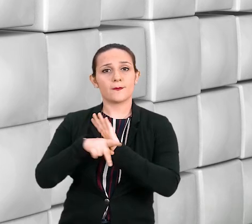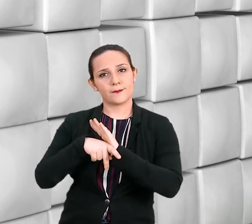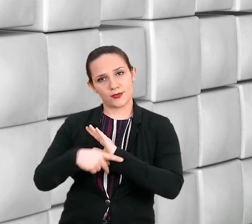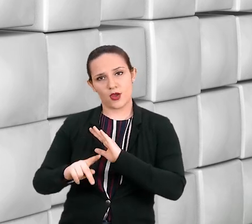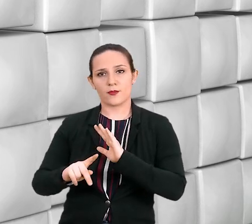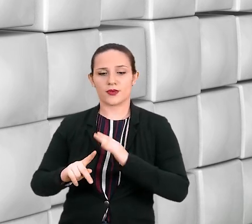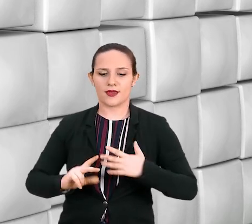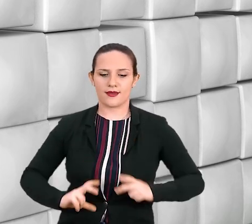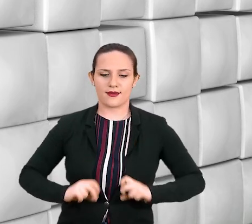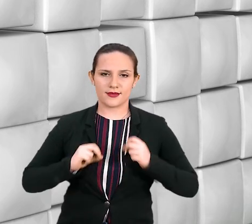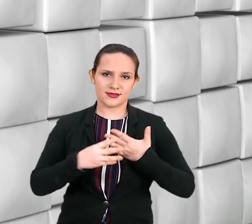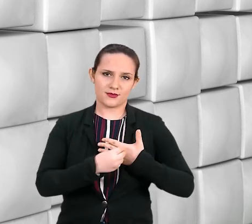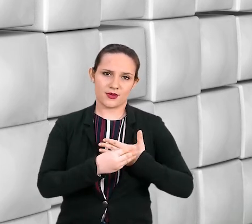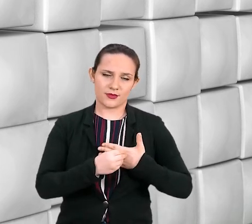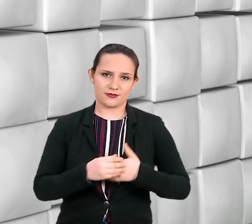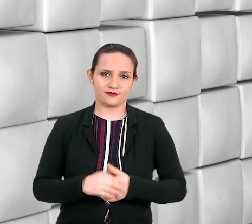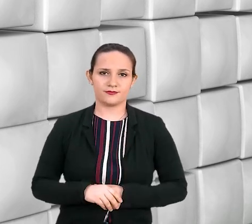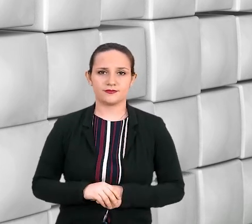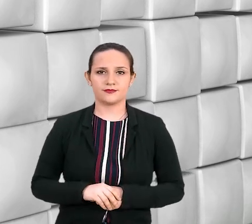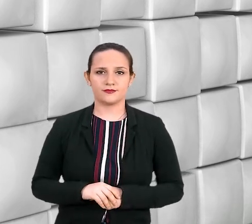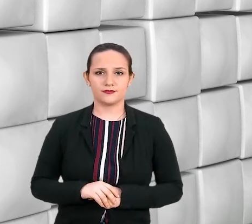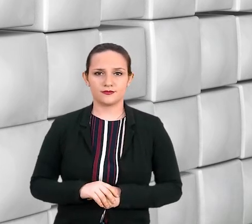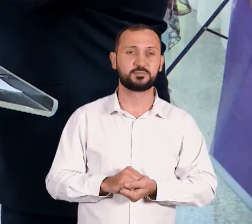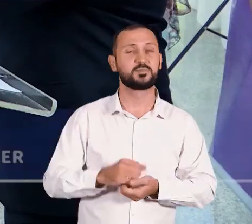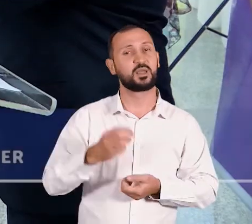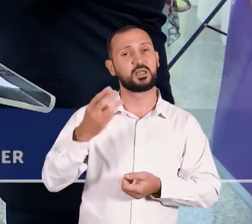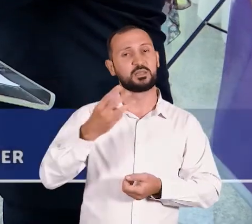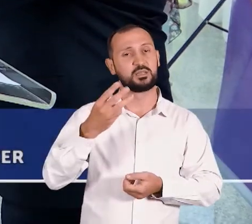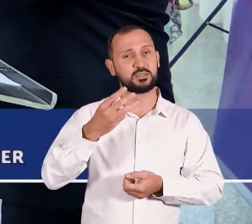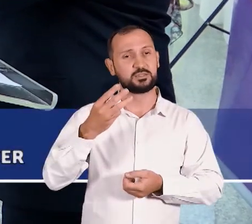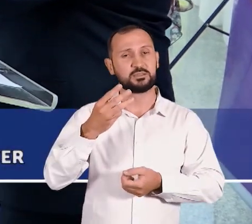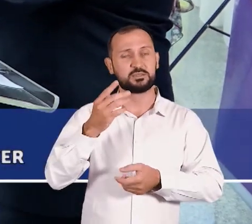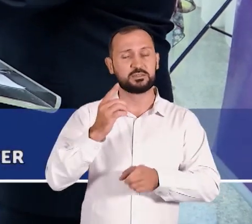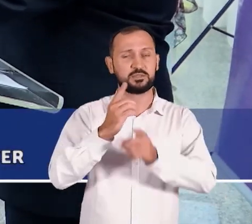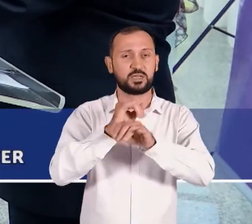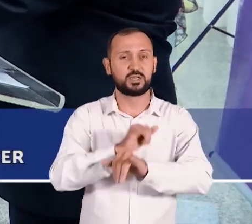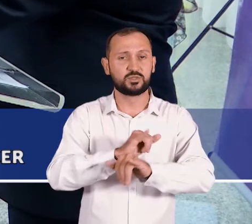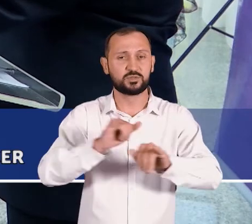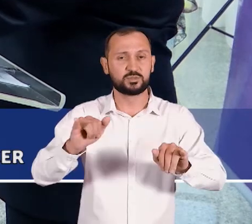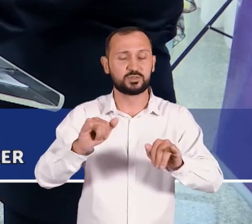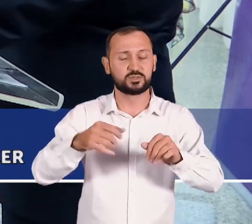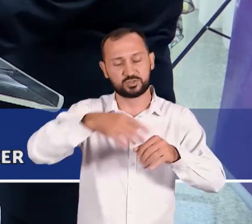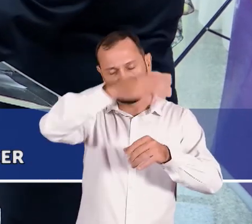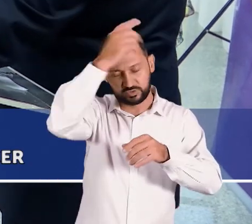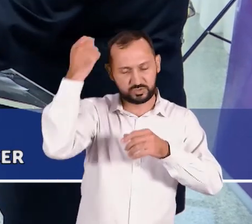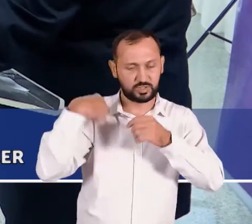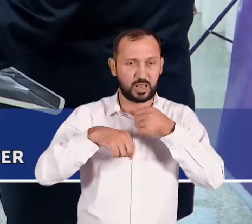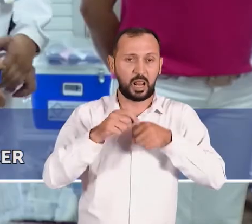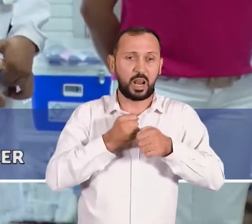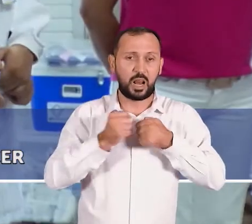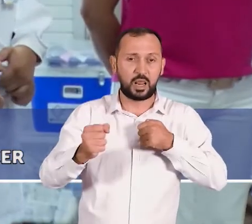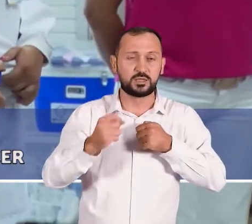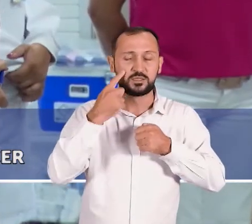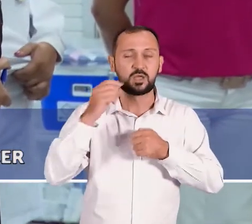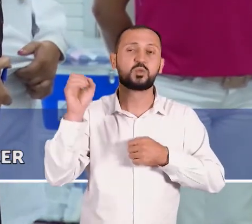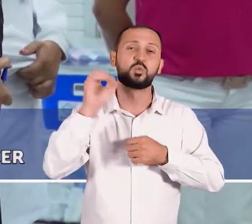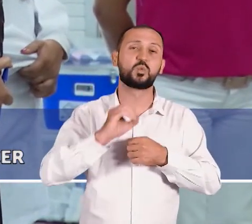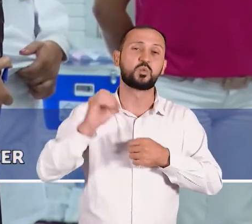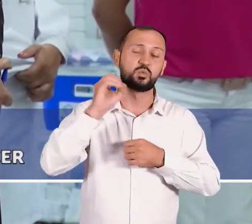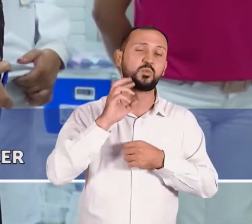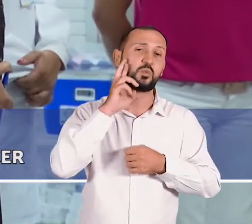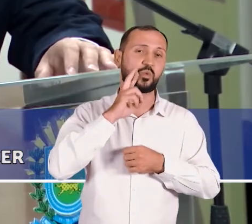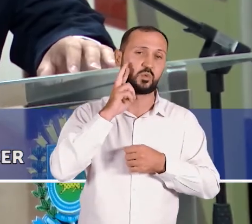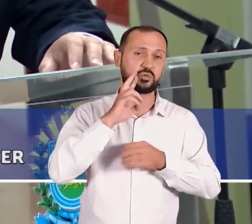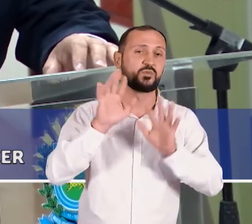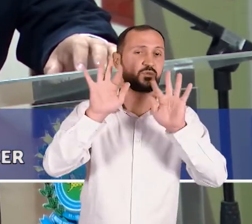de mama os lenços arrecadados pela casa. A terceira edição da campanha Doe Lenços, em alusão ao